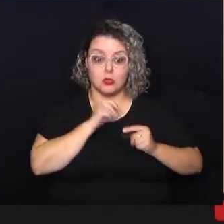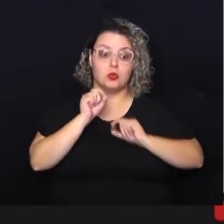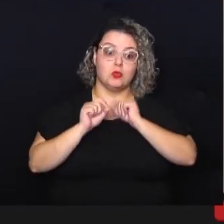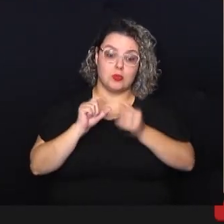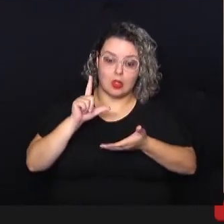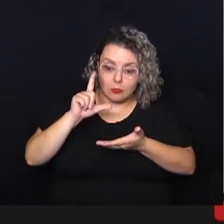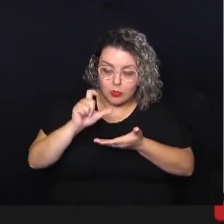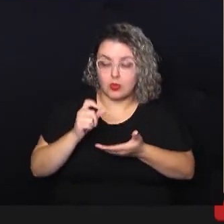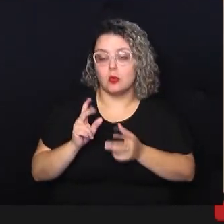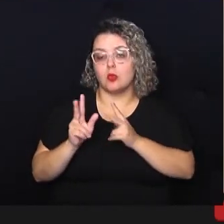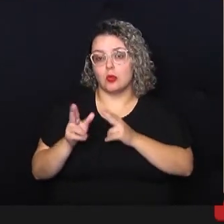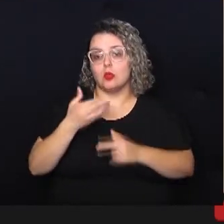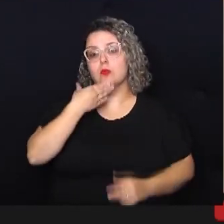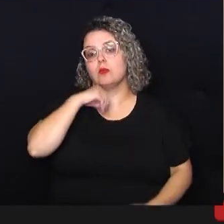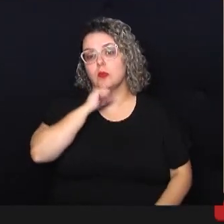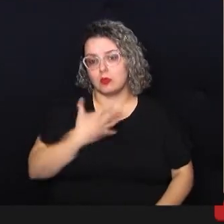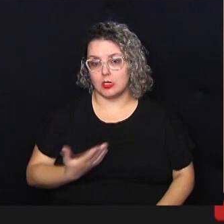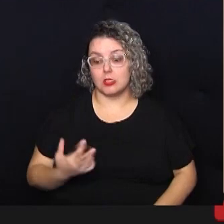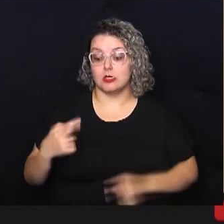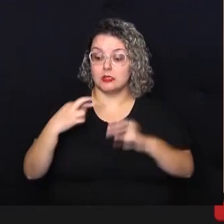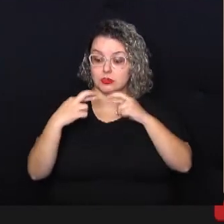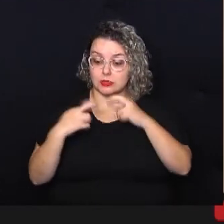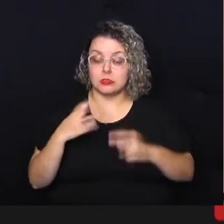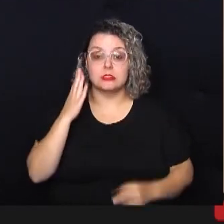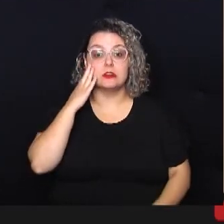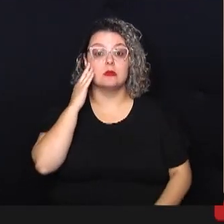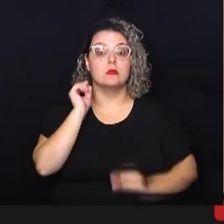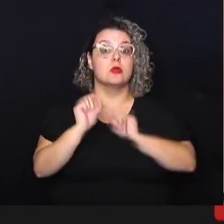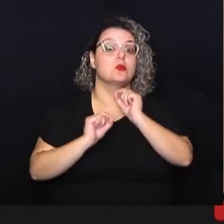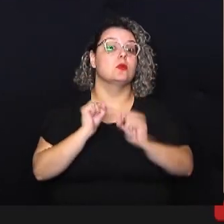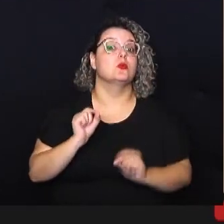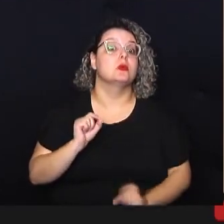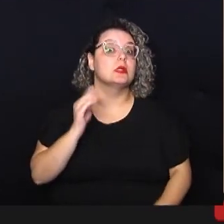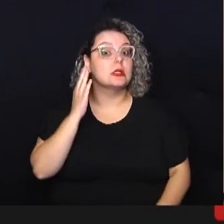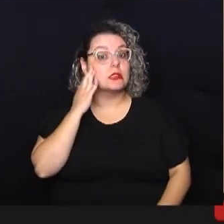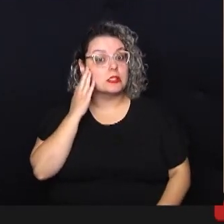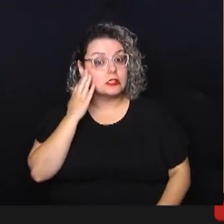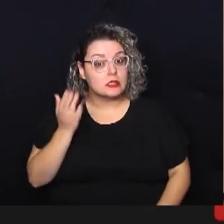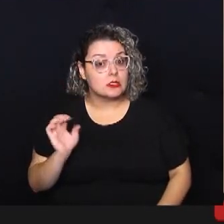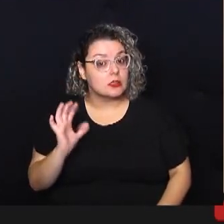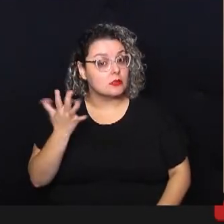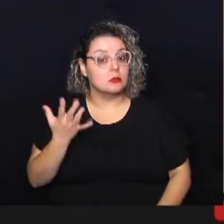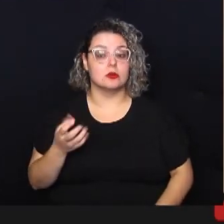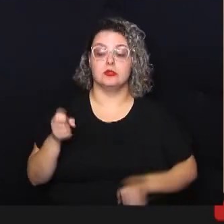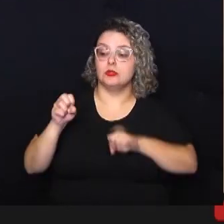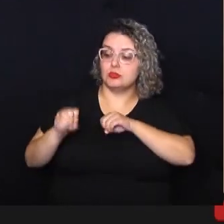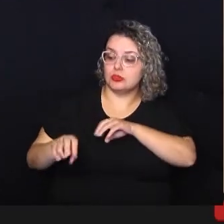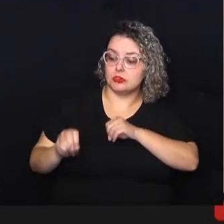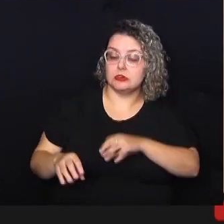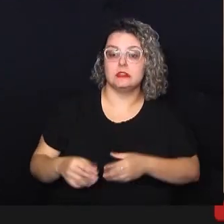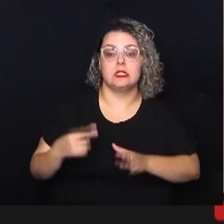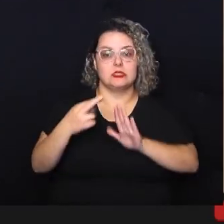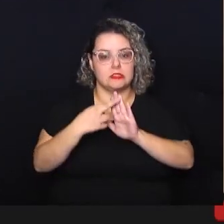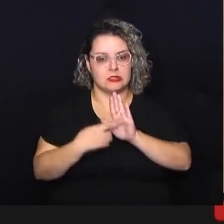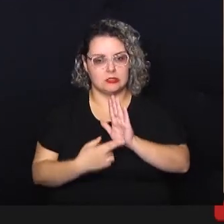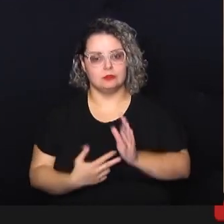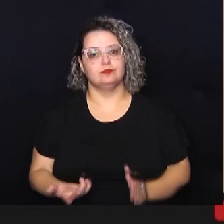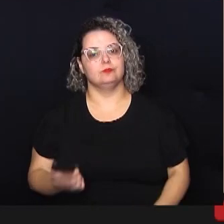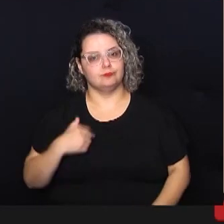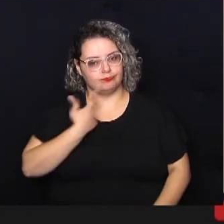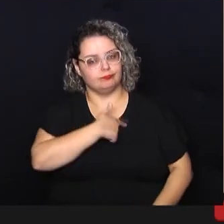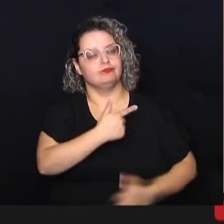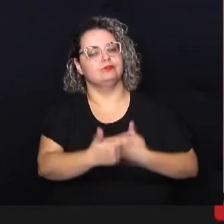pai, e a responsabilidade da supervisão, da gente saber o que está acontecendo, da gente ensinar também as regras. Então, nosso papel